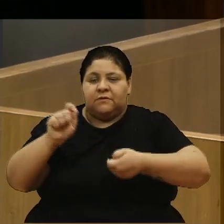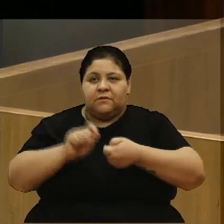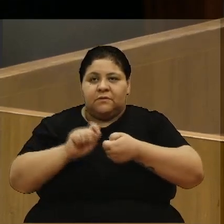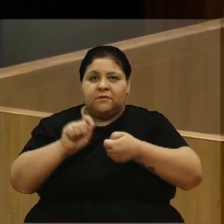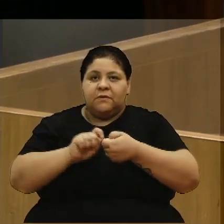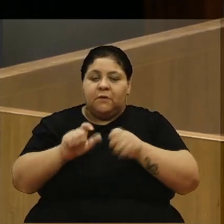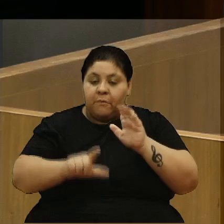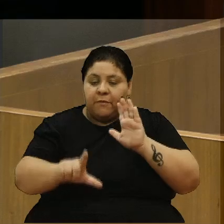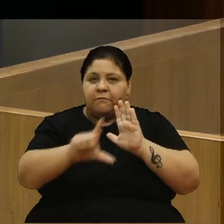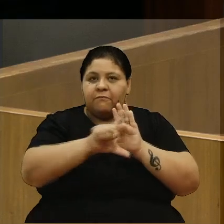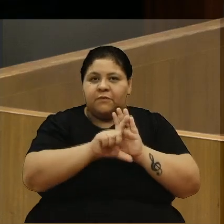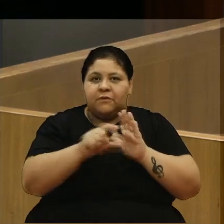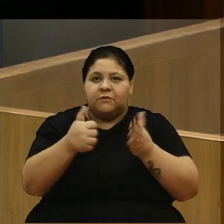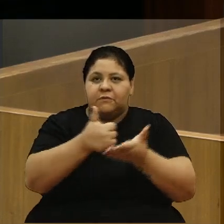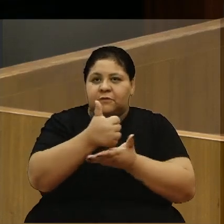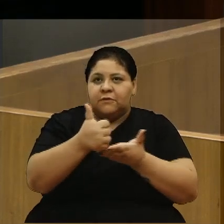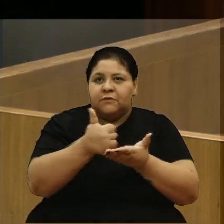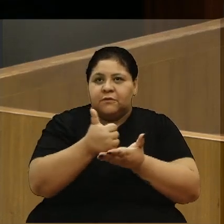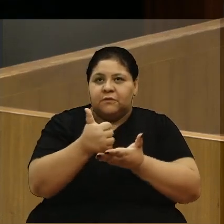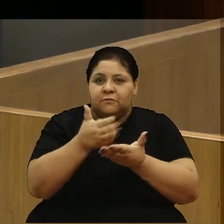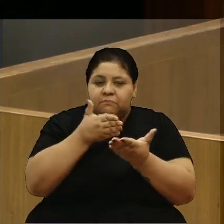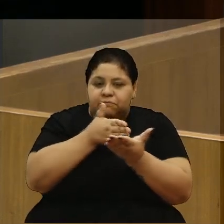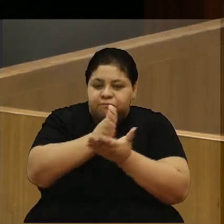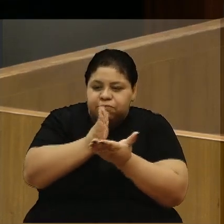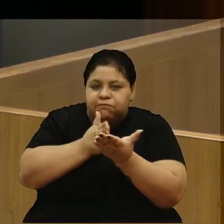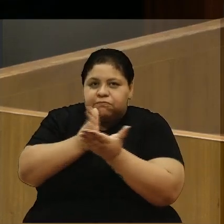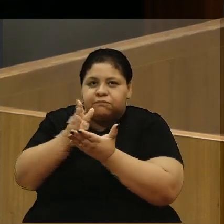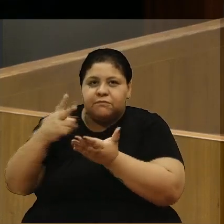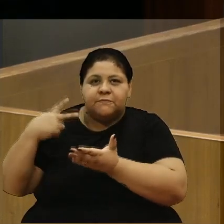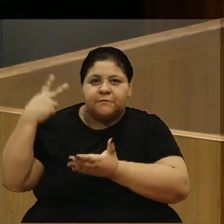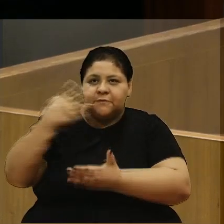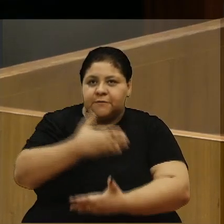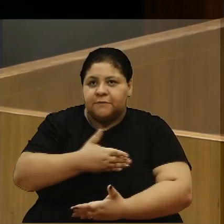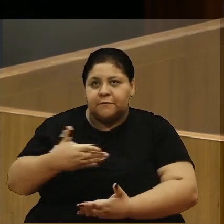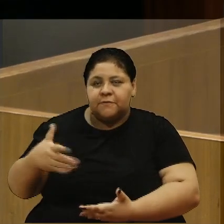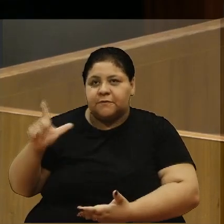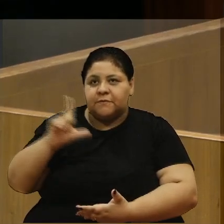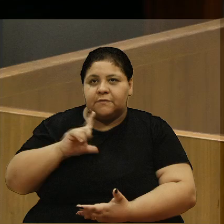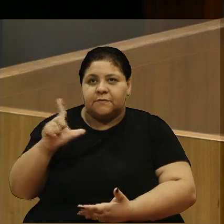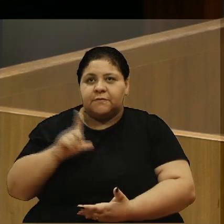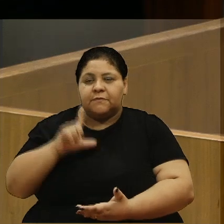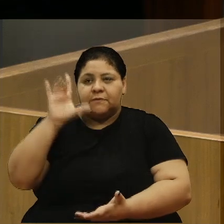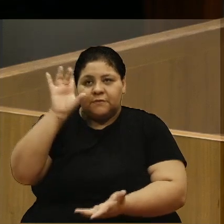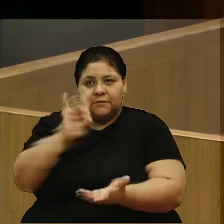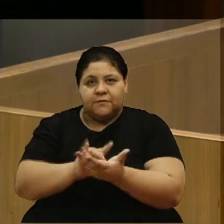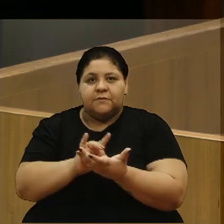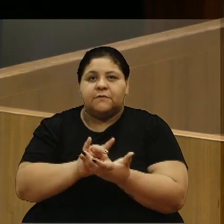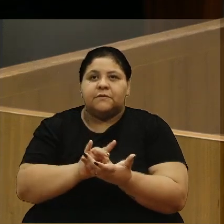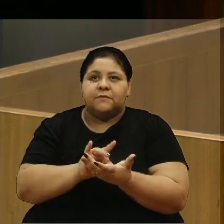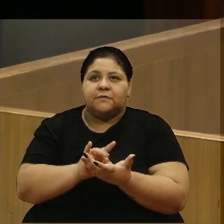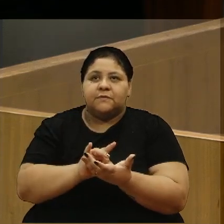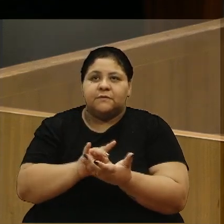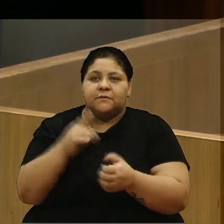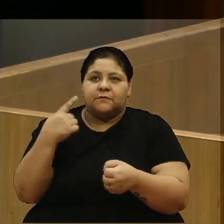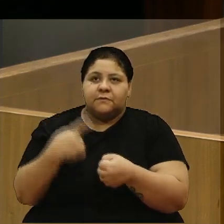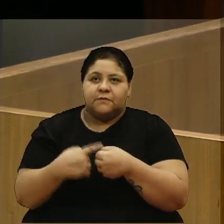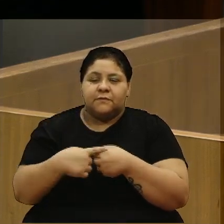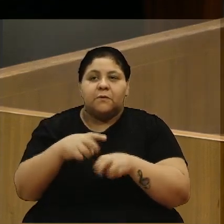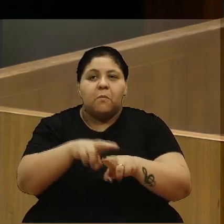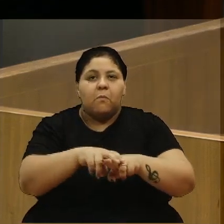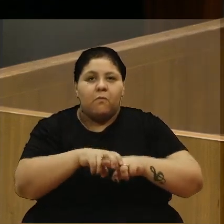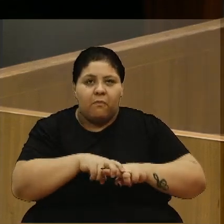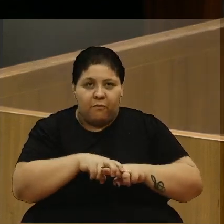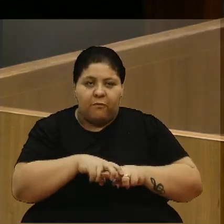tipificação, pela lei, se baseando num norteador, que é a política pública que nós temos estabelecidas na nossa cidade. Por